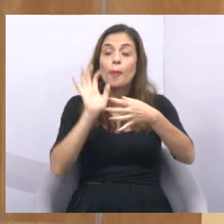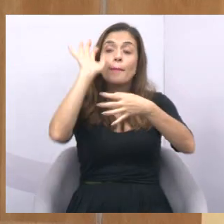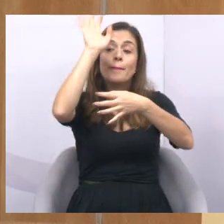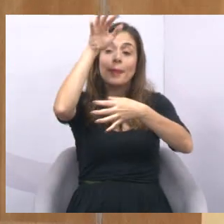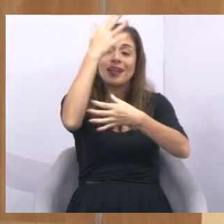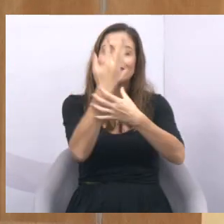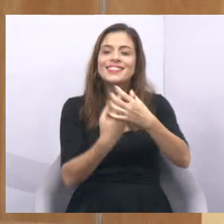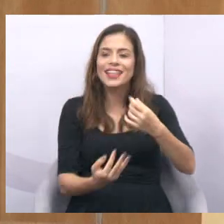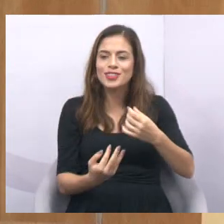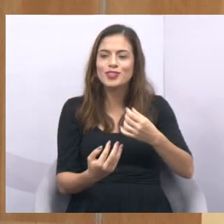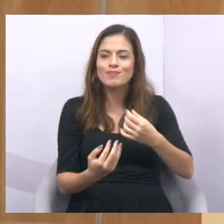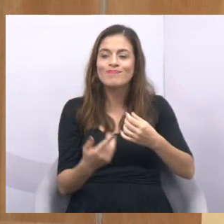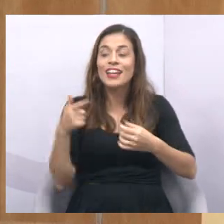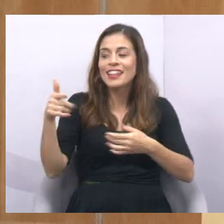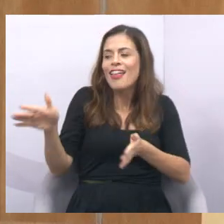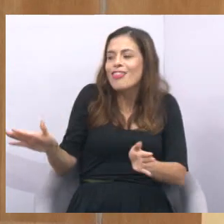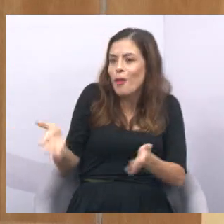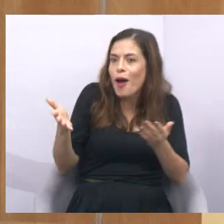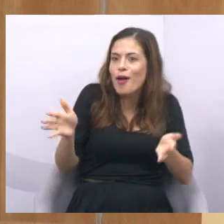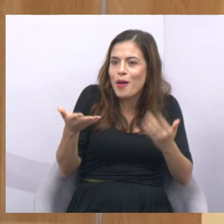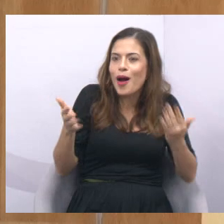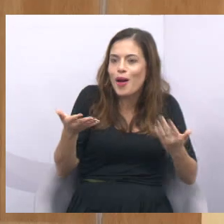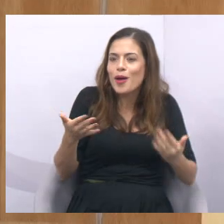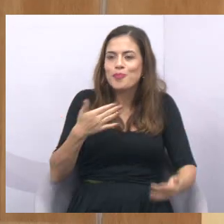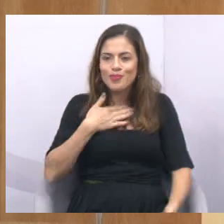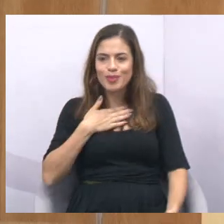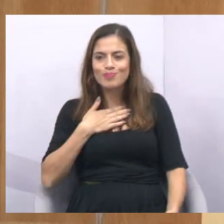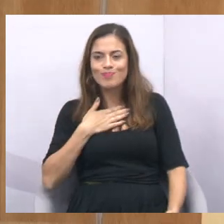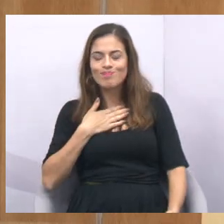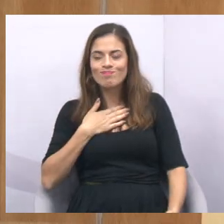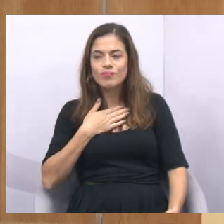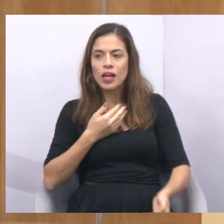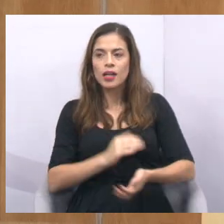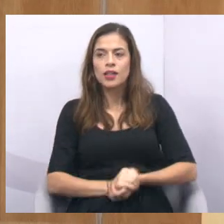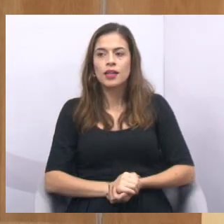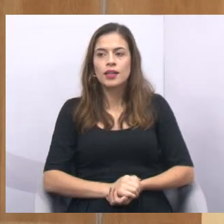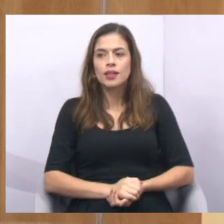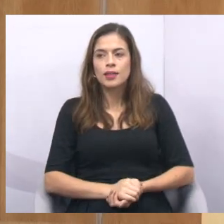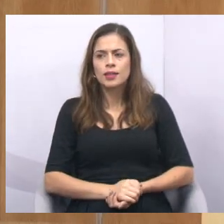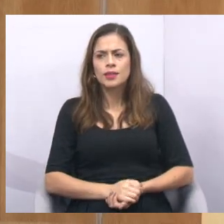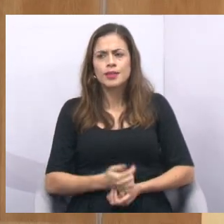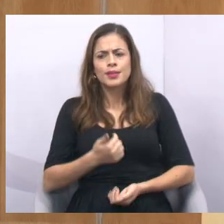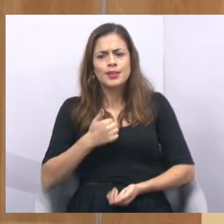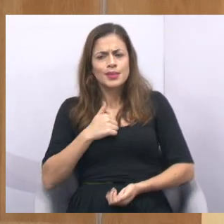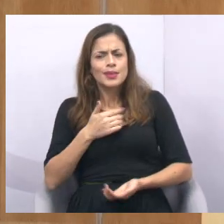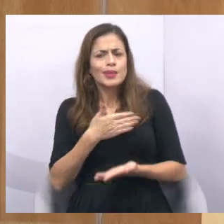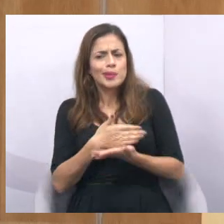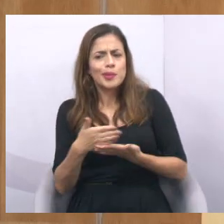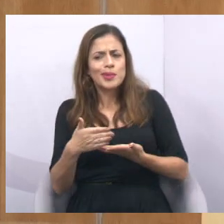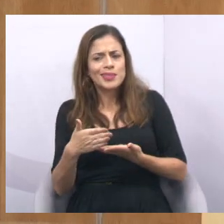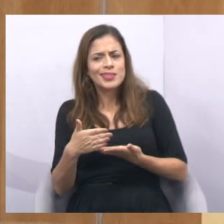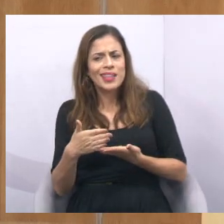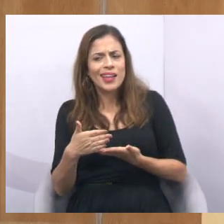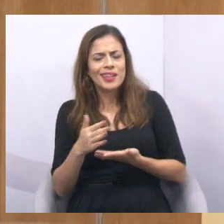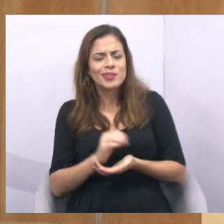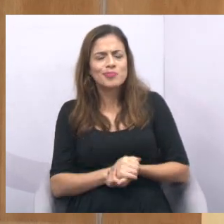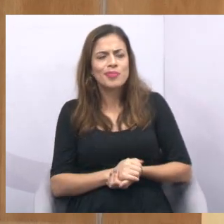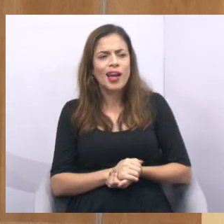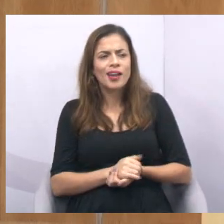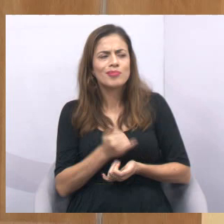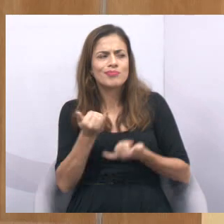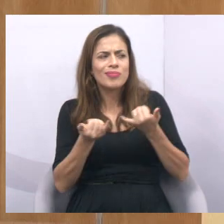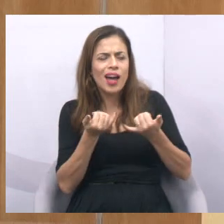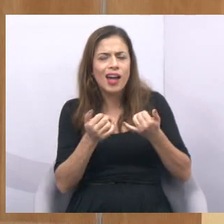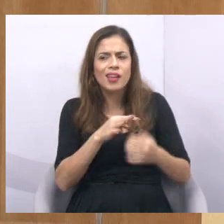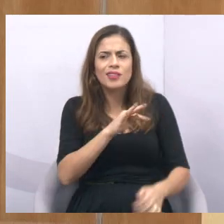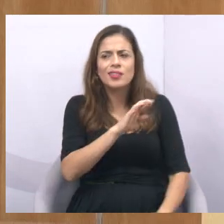padrinho, começou a me incentivar. E eu comecei a jogar no Trianon Clube, tive